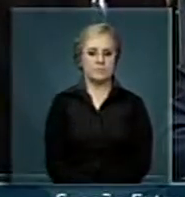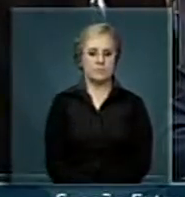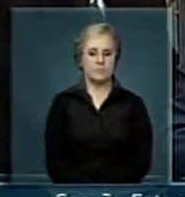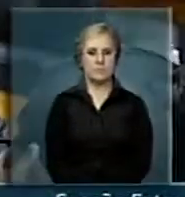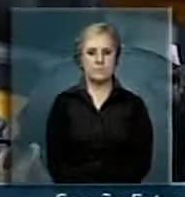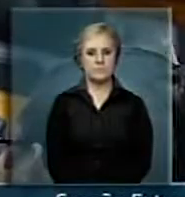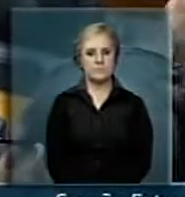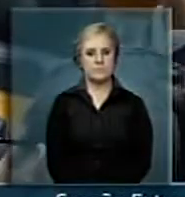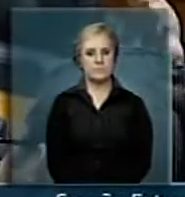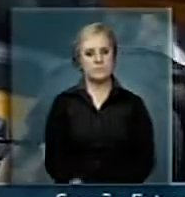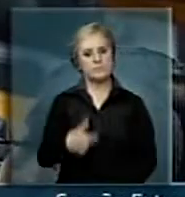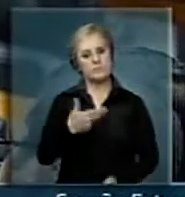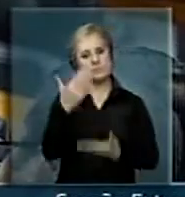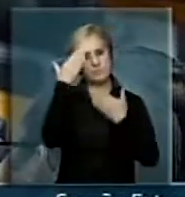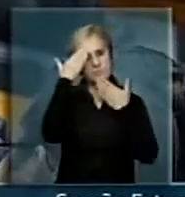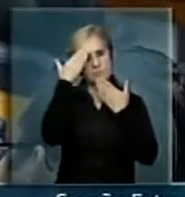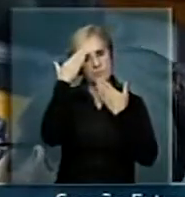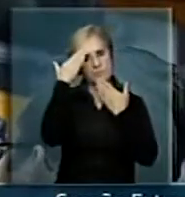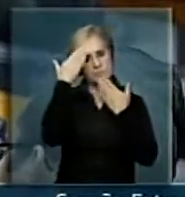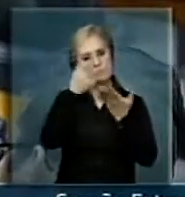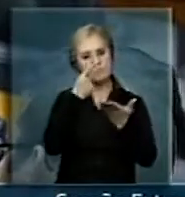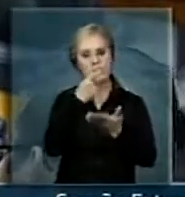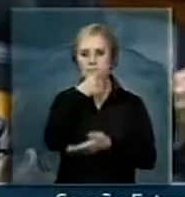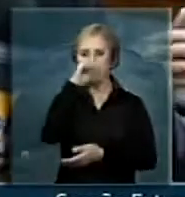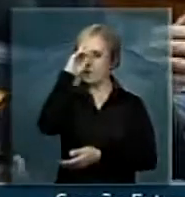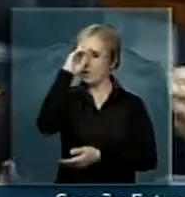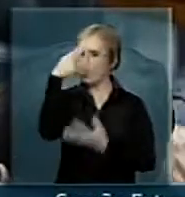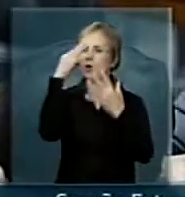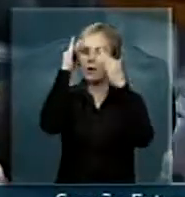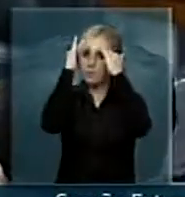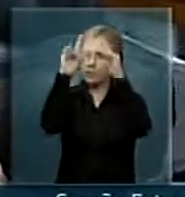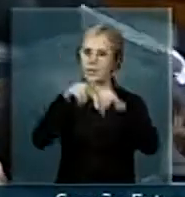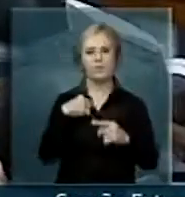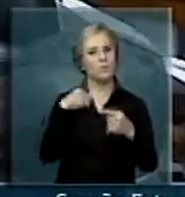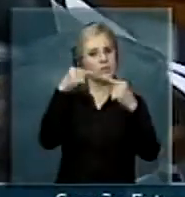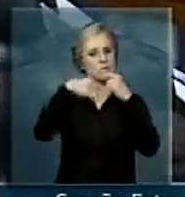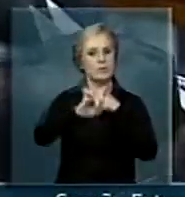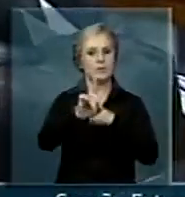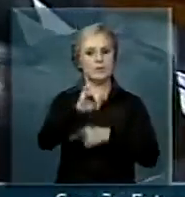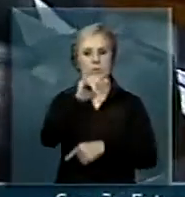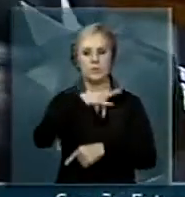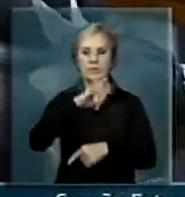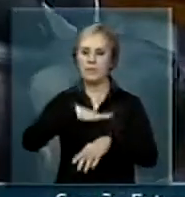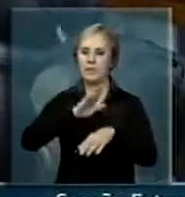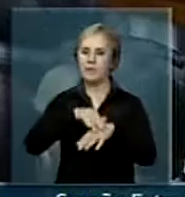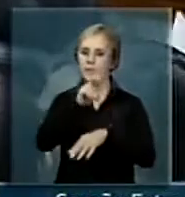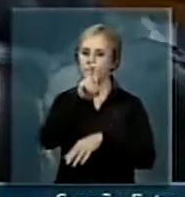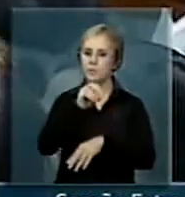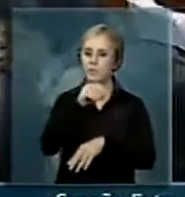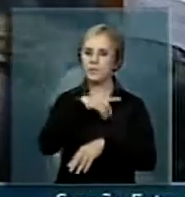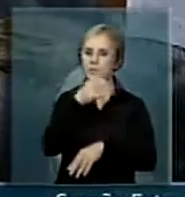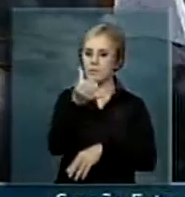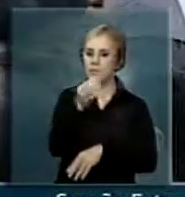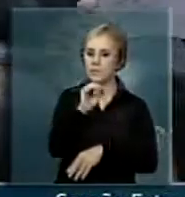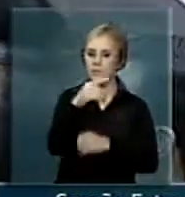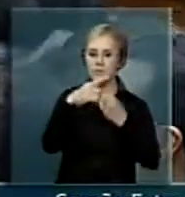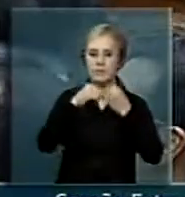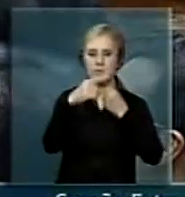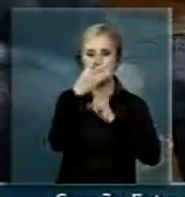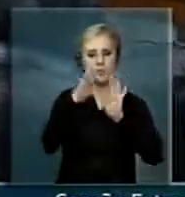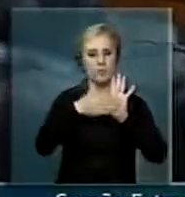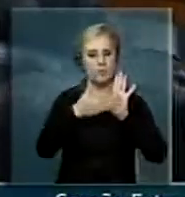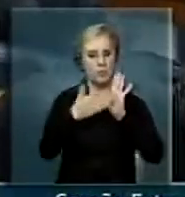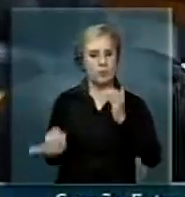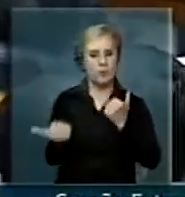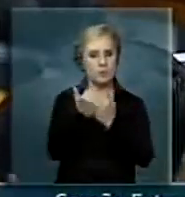dizer a Vossa Excelência que eu respeito Vossa Excelência, mas não concordo. Se a gente tem mais de 50 artigos, são 60 artigos numa proposta